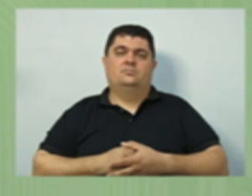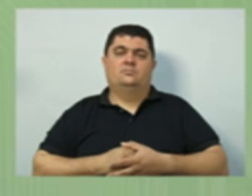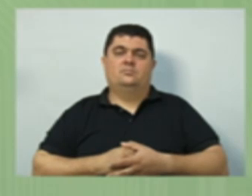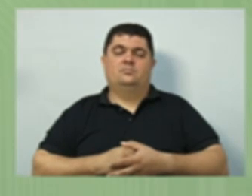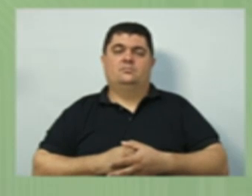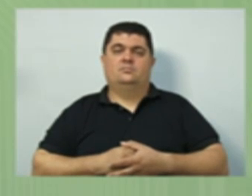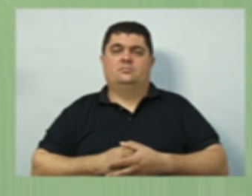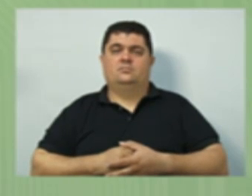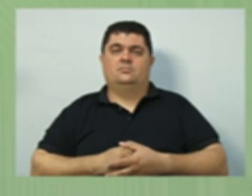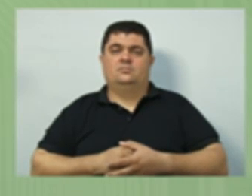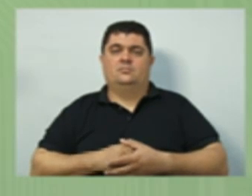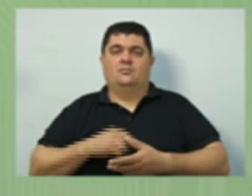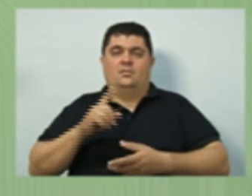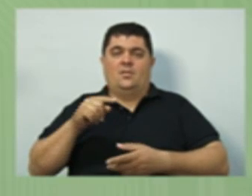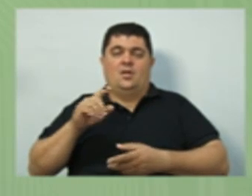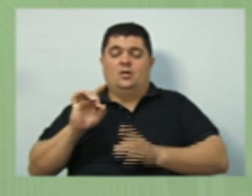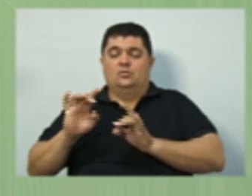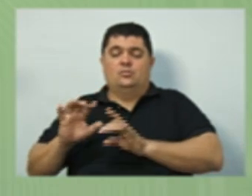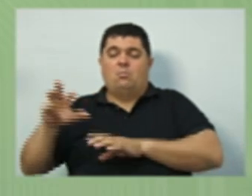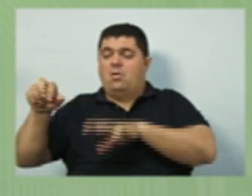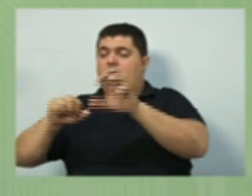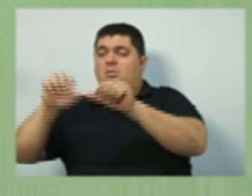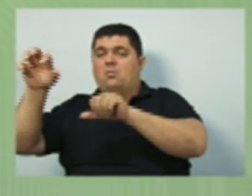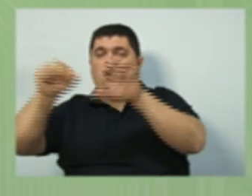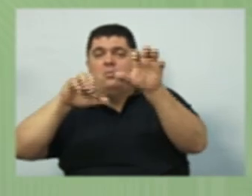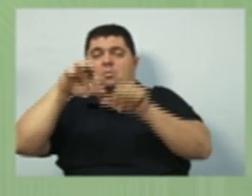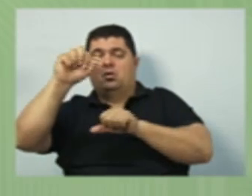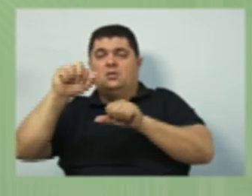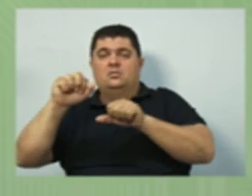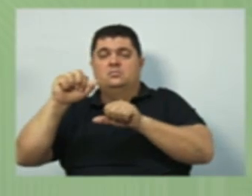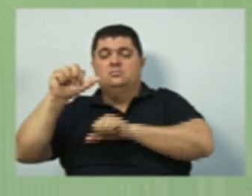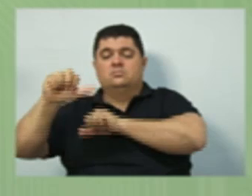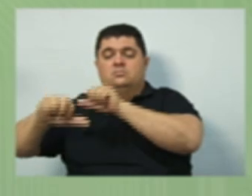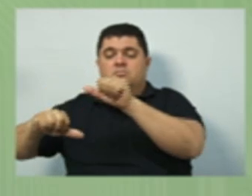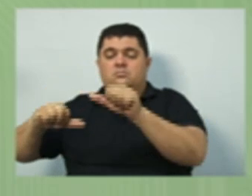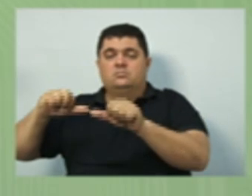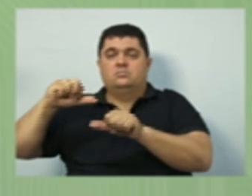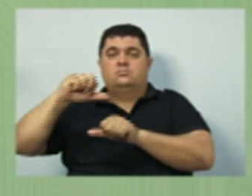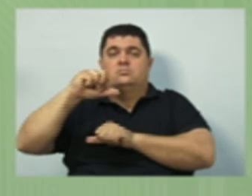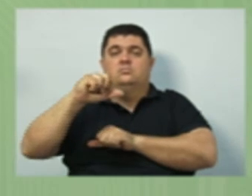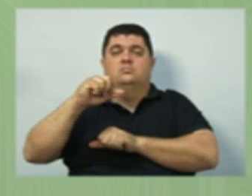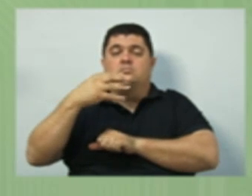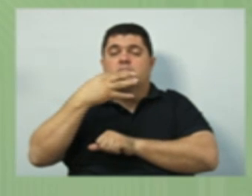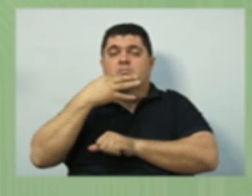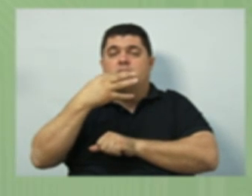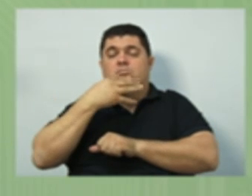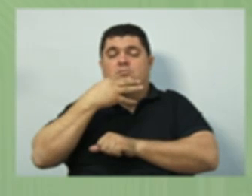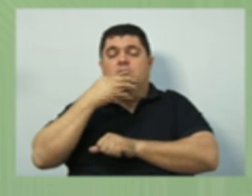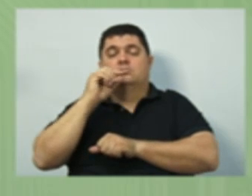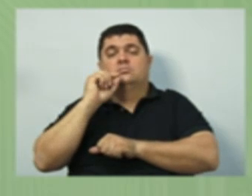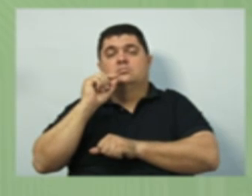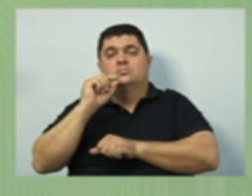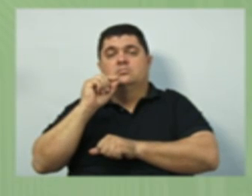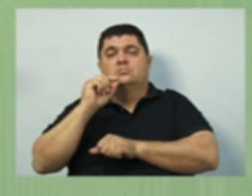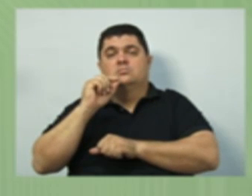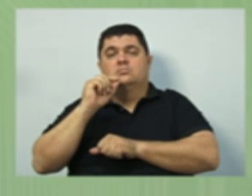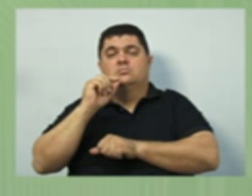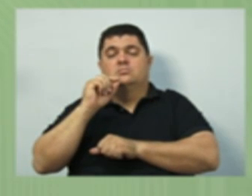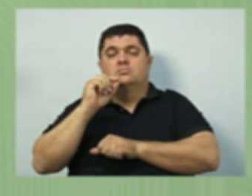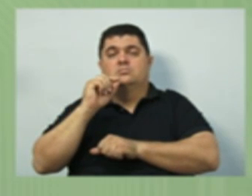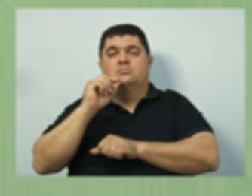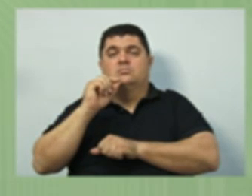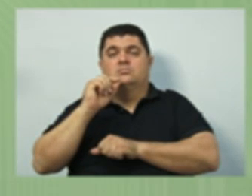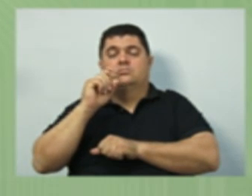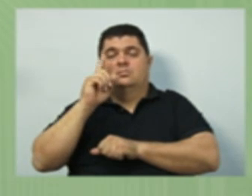nós éramos coletores no paraíso e depois passamos a conhecer. Só depois